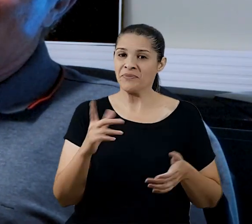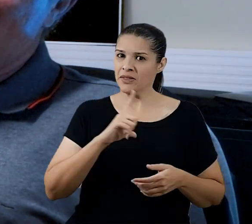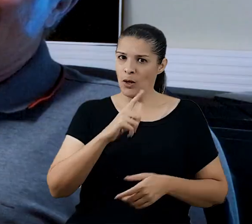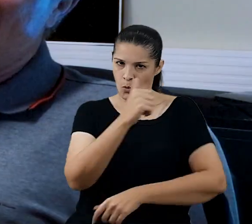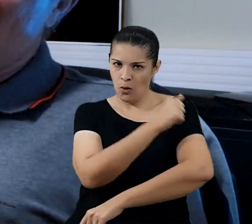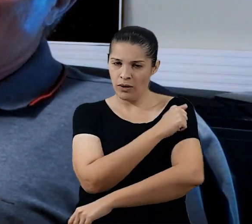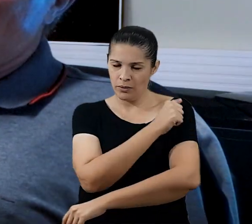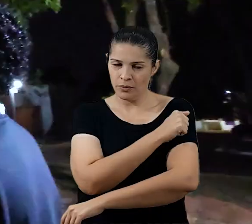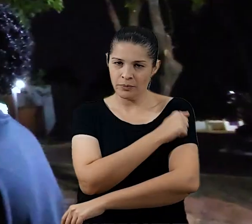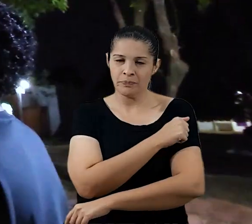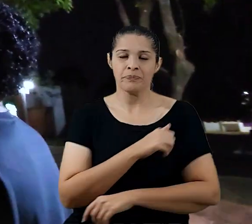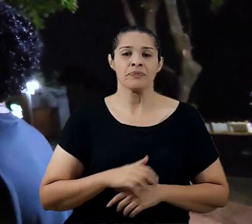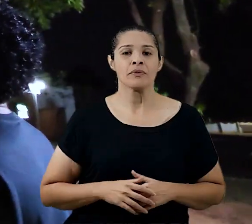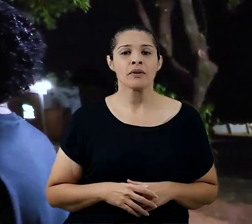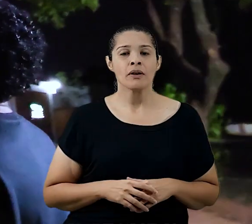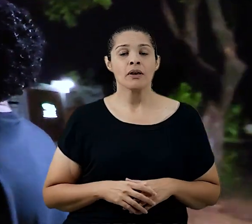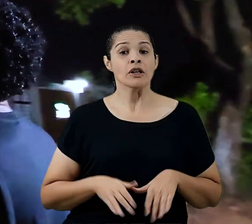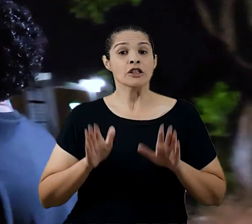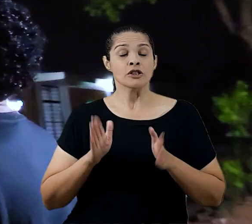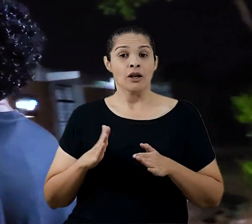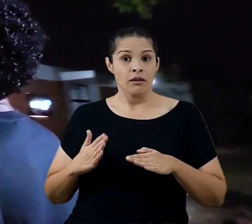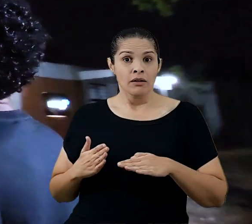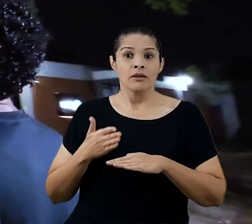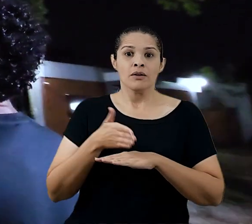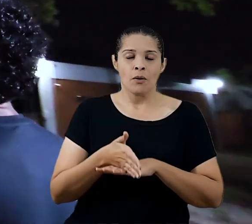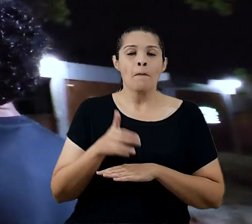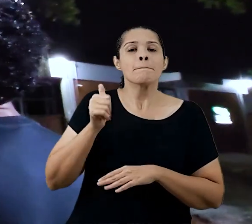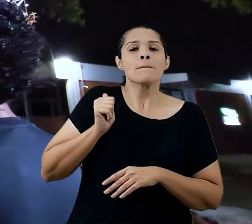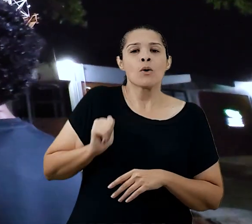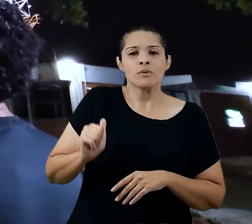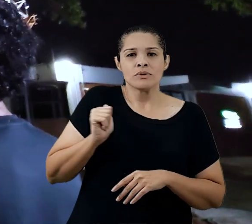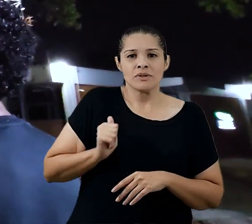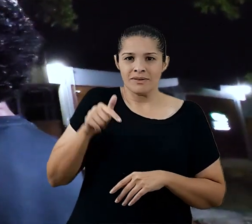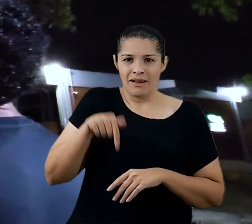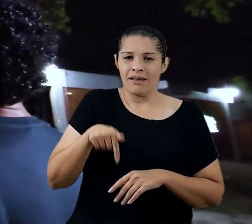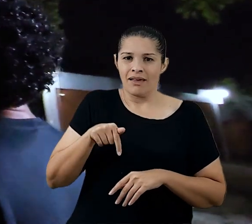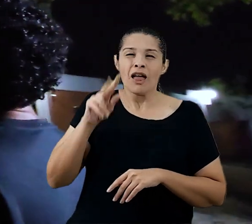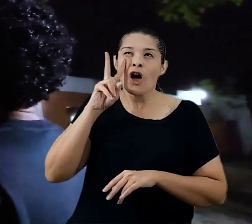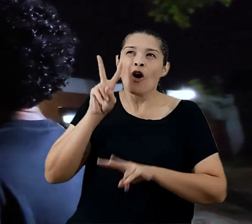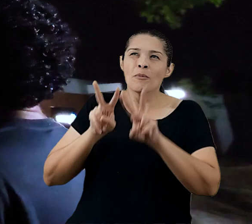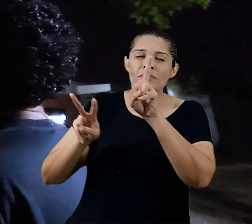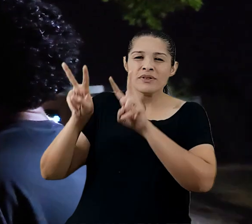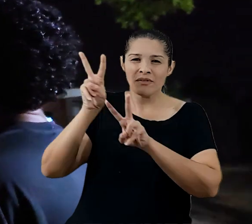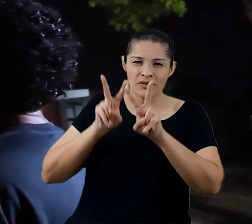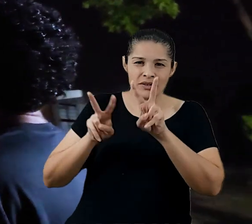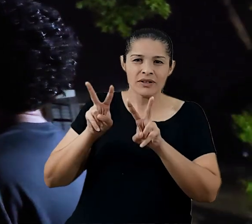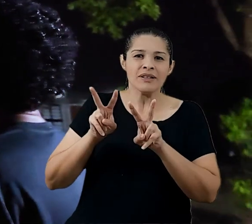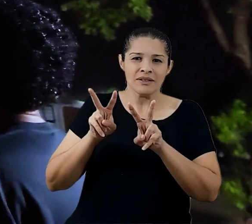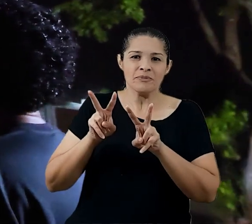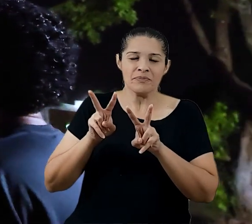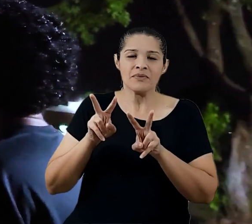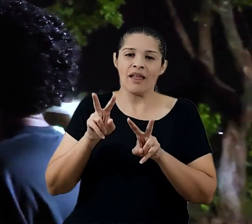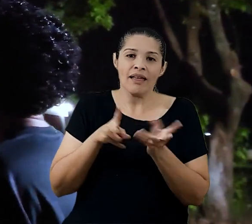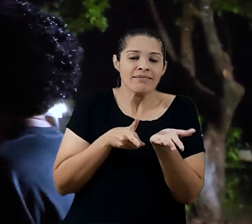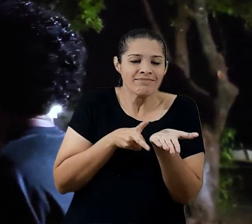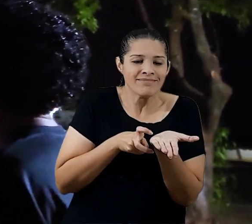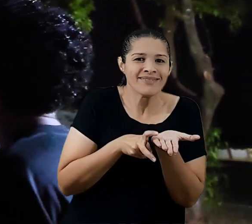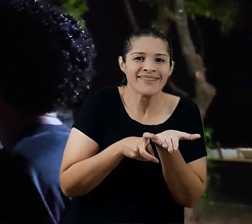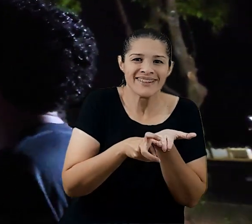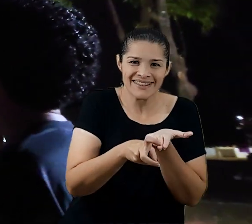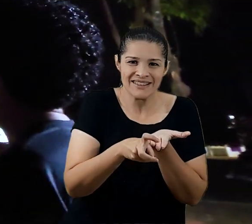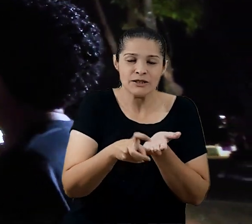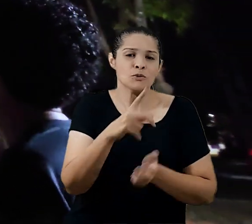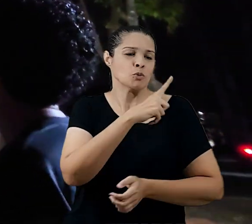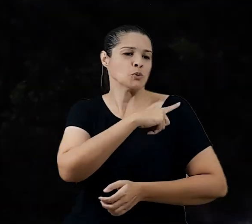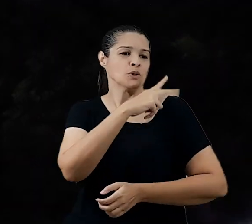aluno que ele entrou como bolsista do observatório por iniciação científica do ensino médio, mas